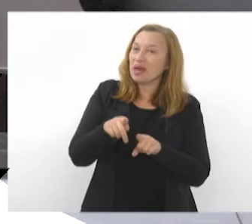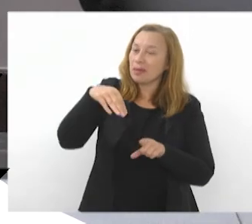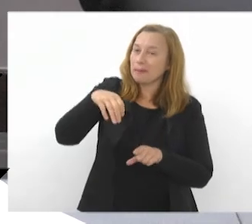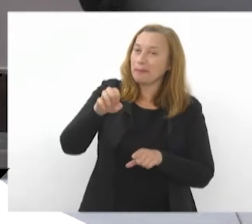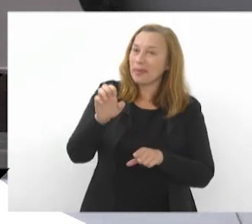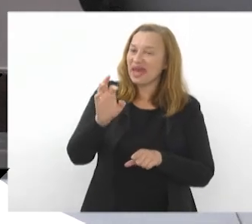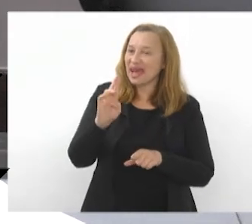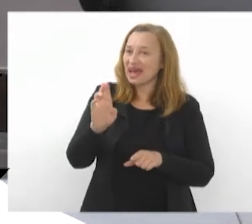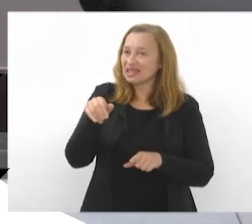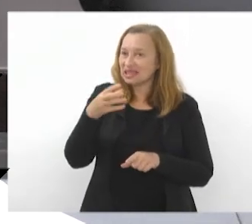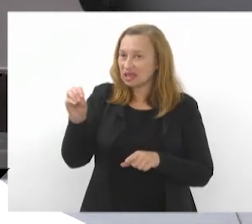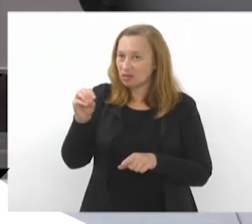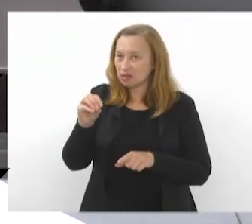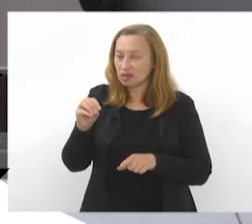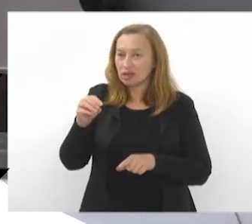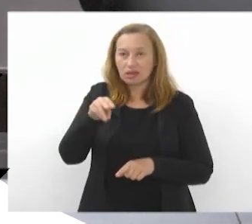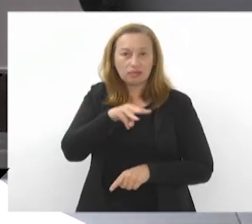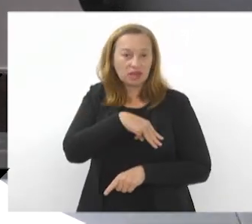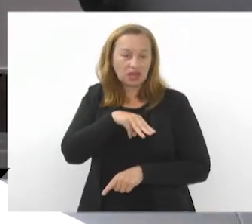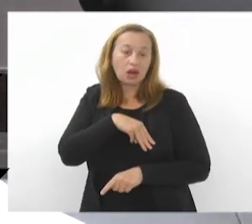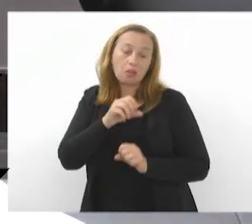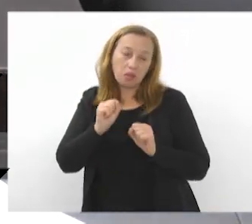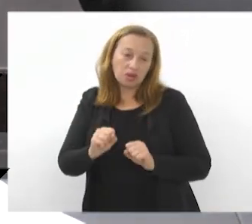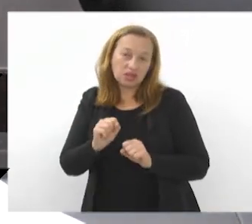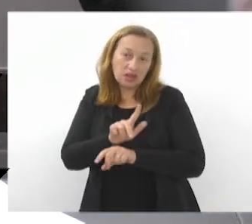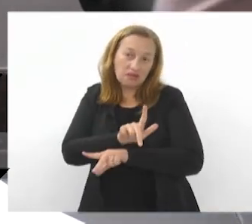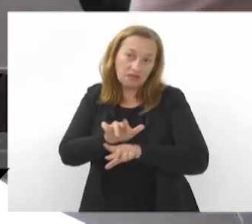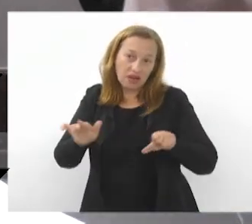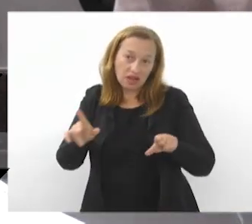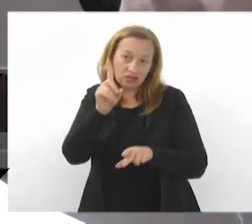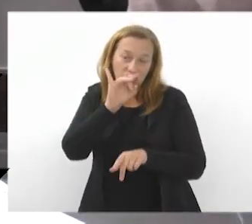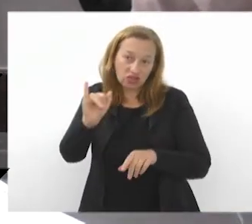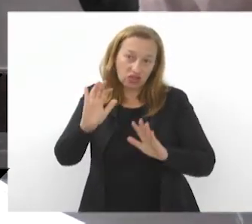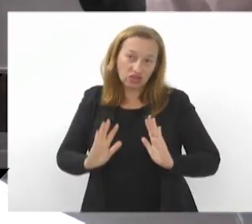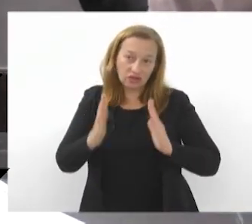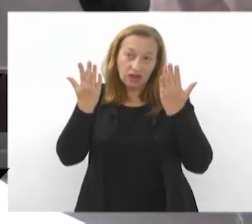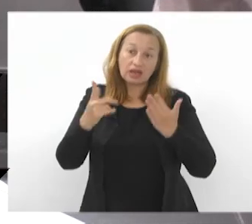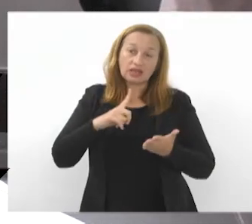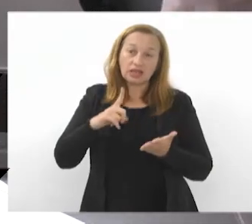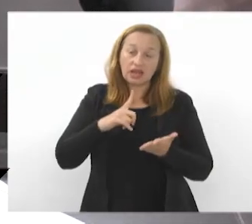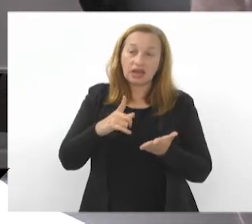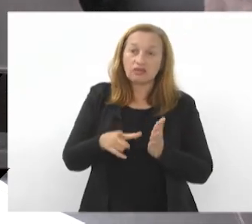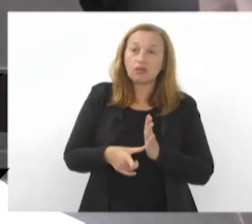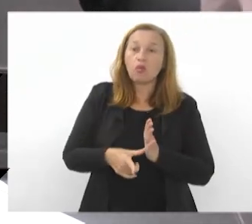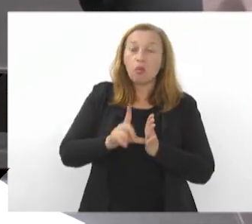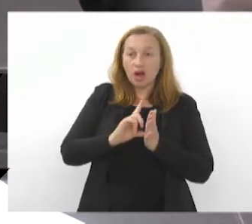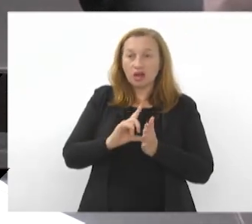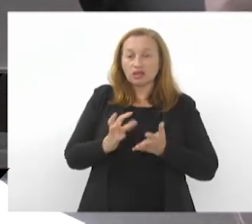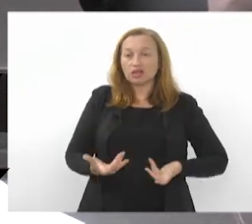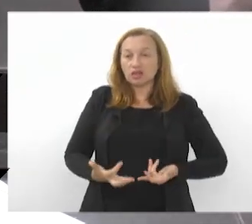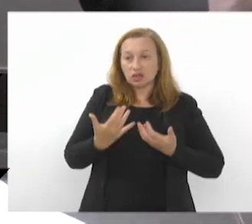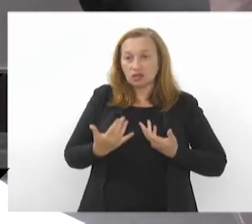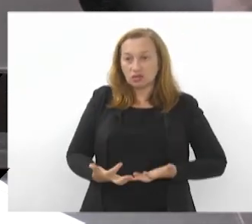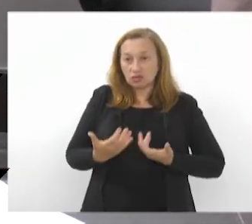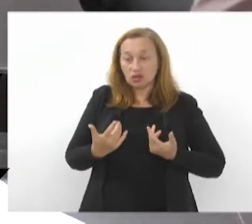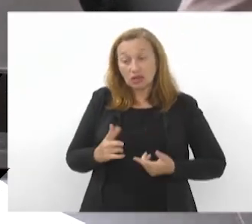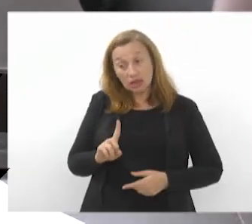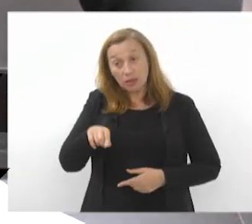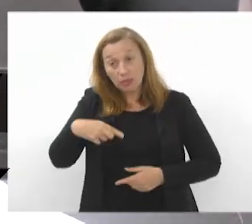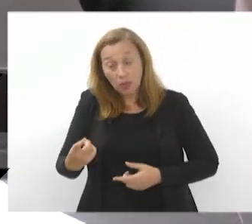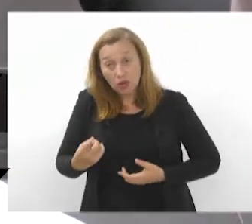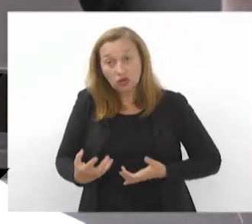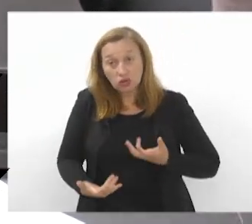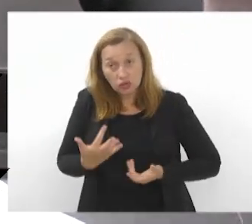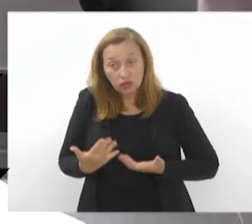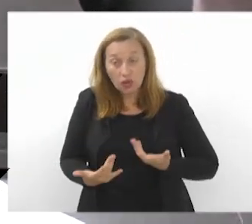tese, pode ter muitas datas de comemoração, porque teve o antes do incêndio, o depois do incêndio, né?